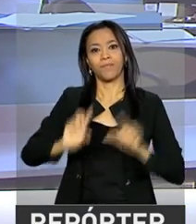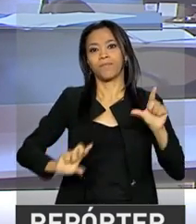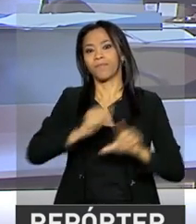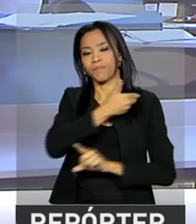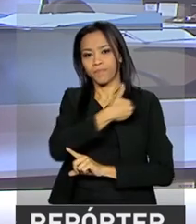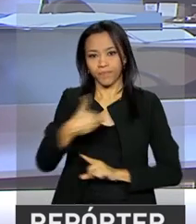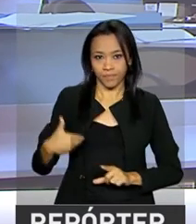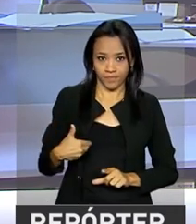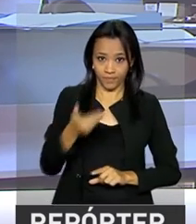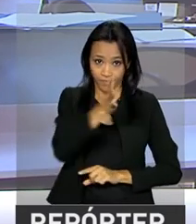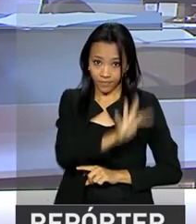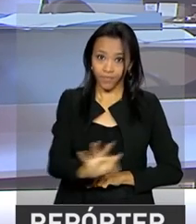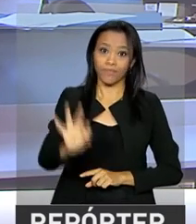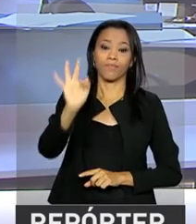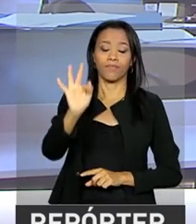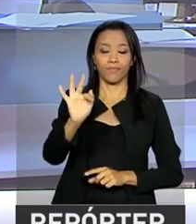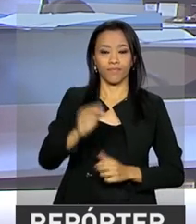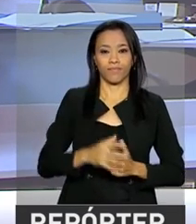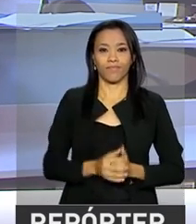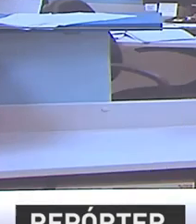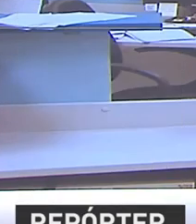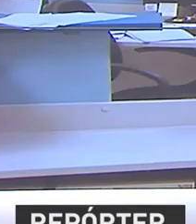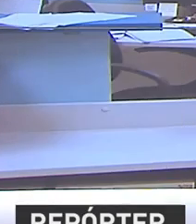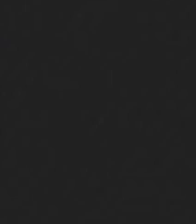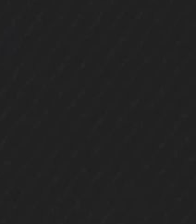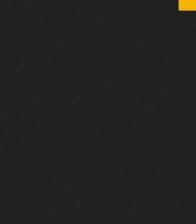a tv do governo federal